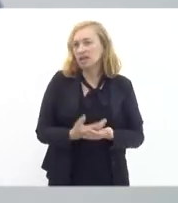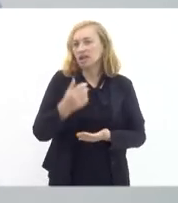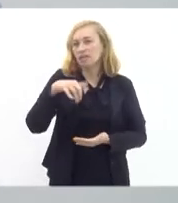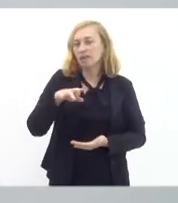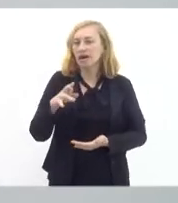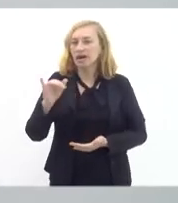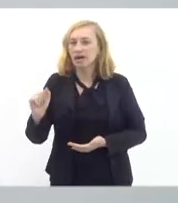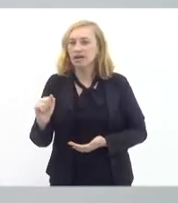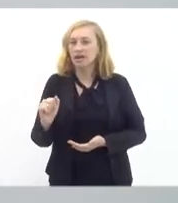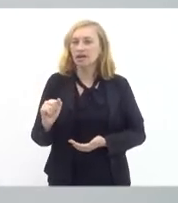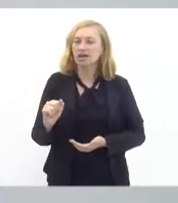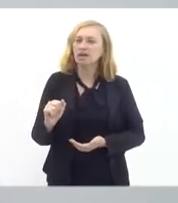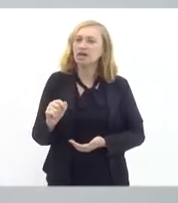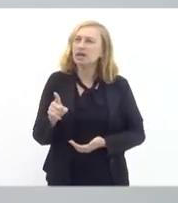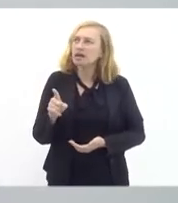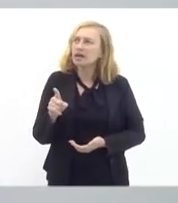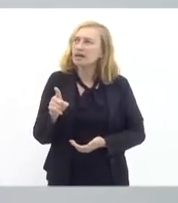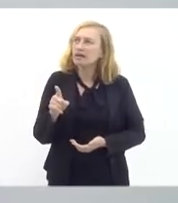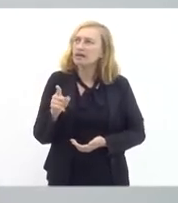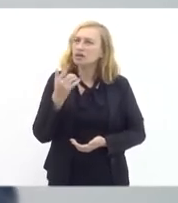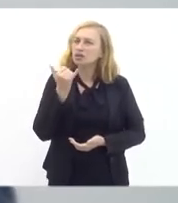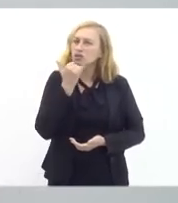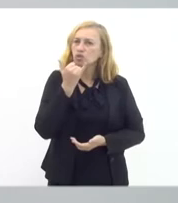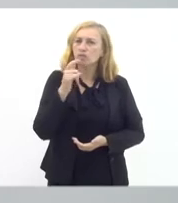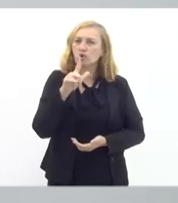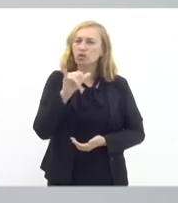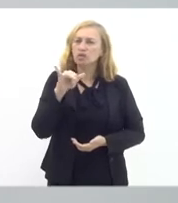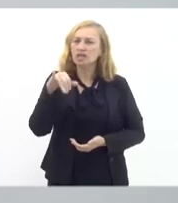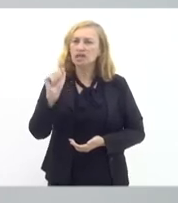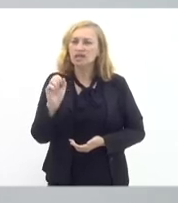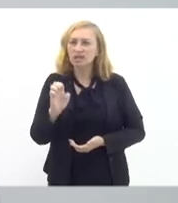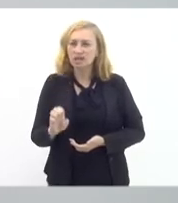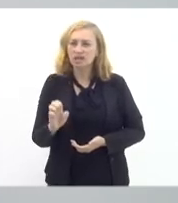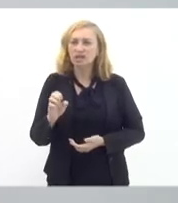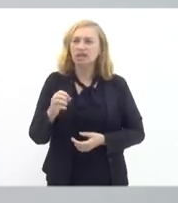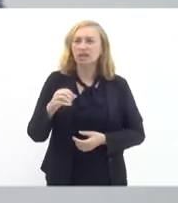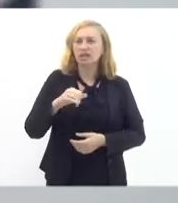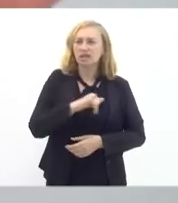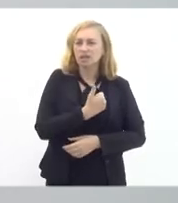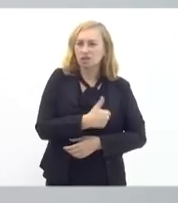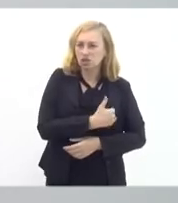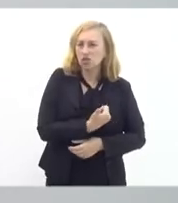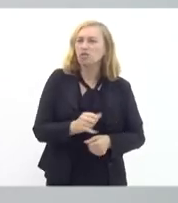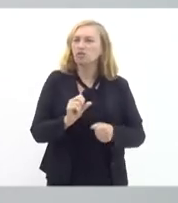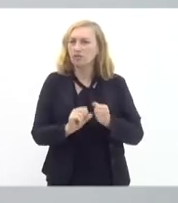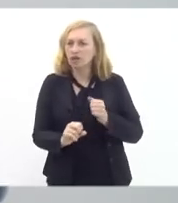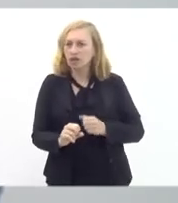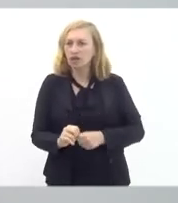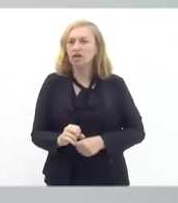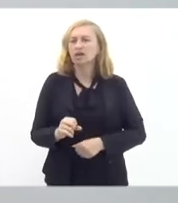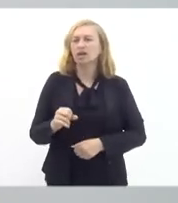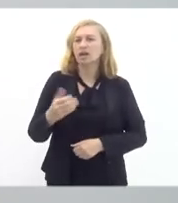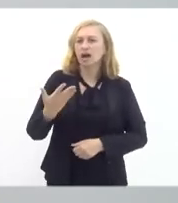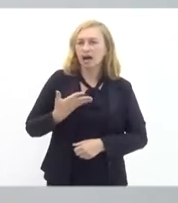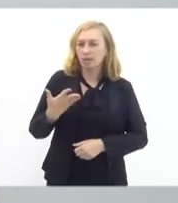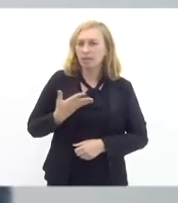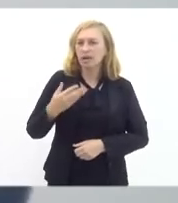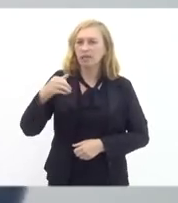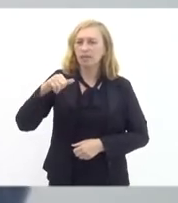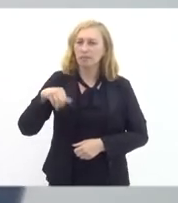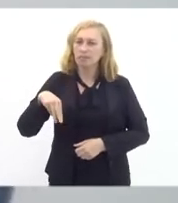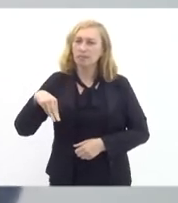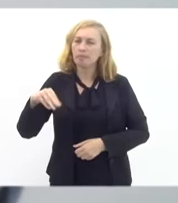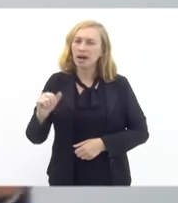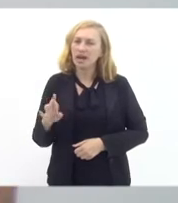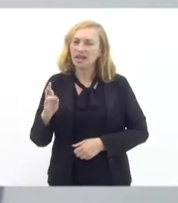ter feito... a Luciene, lá em São João, fez alguma coisa, o nosso amigo de Maricá também. Quando a